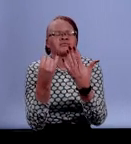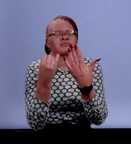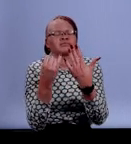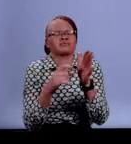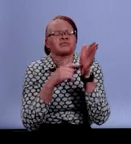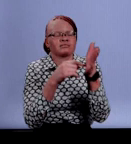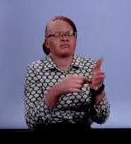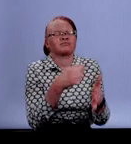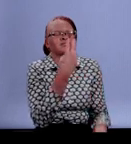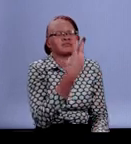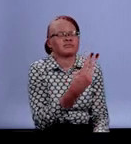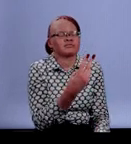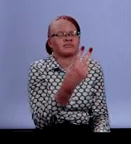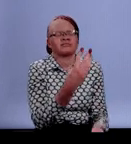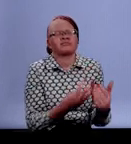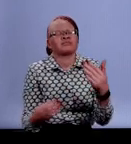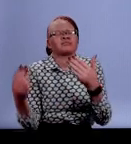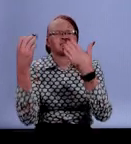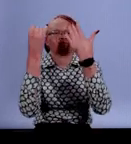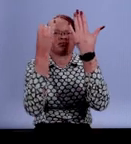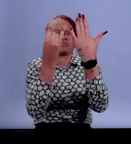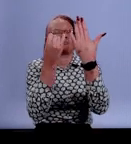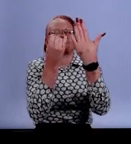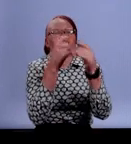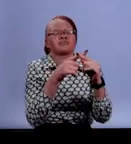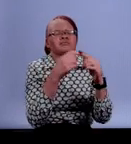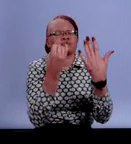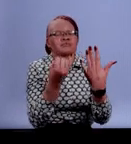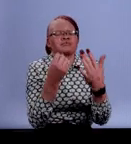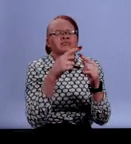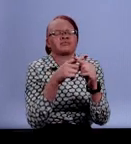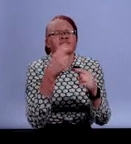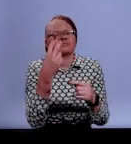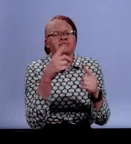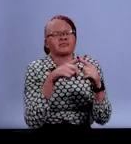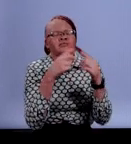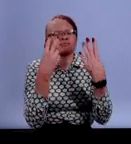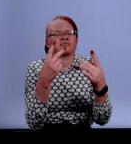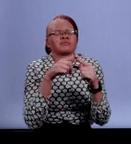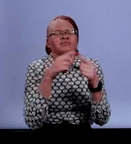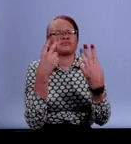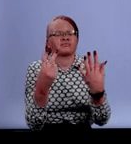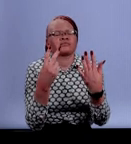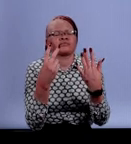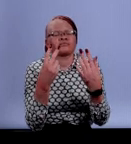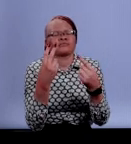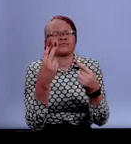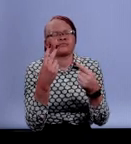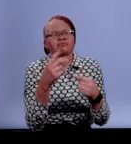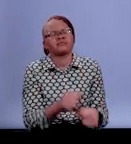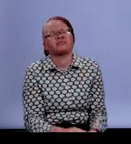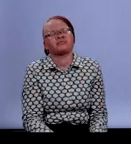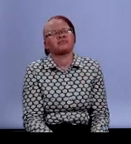exemplo 2 2 elevado a 6 = 2 x 2 x 2 x 2 x 2 x